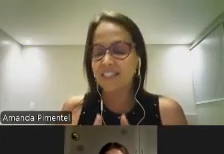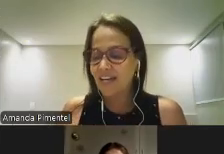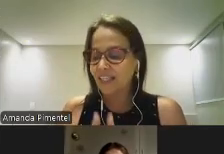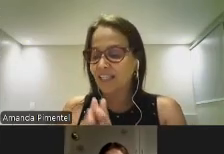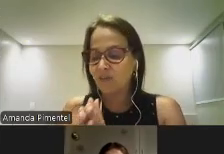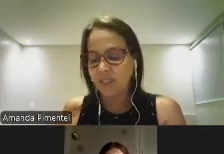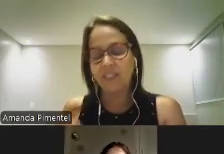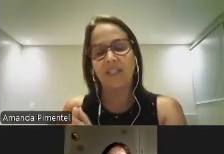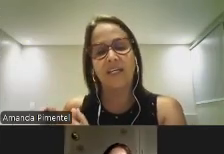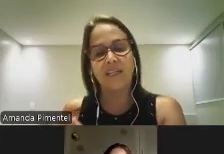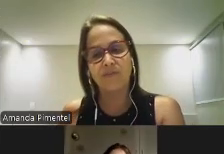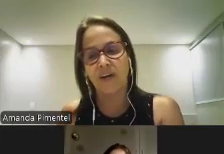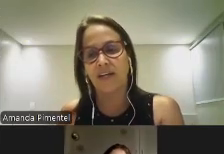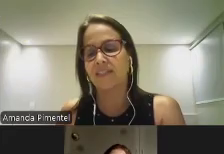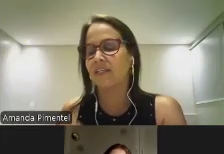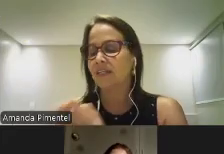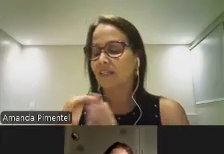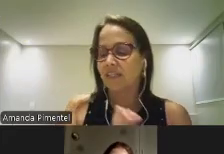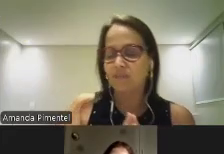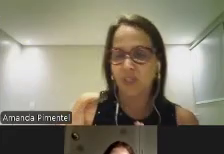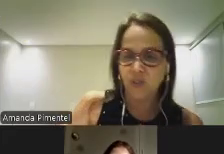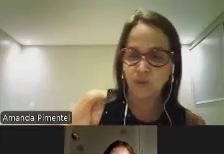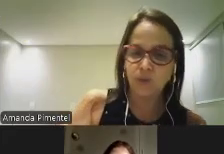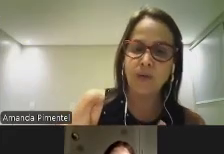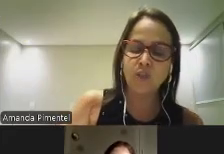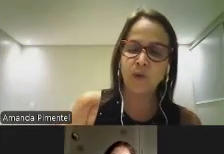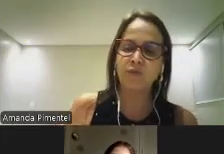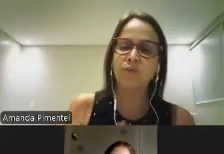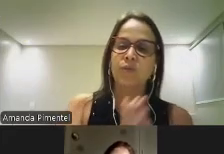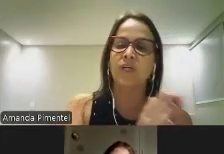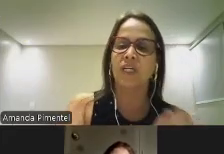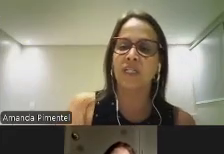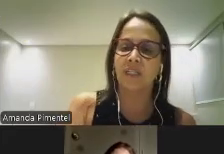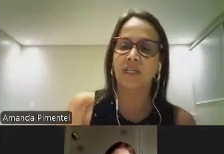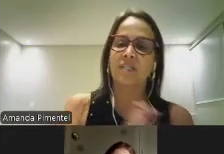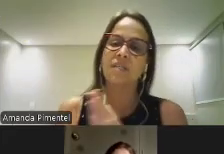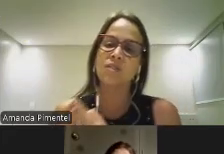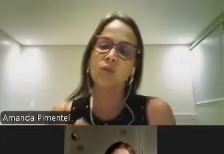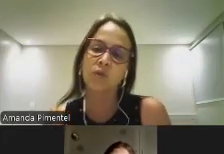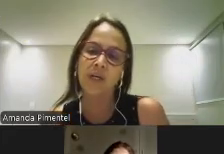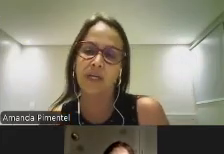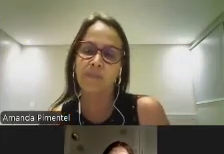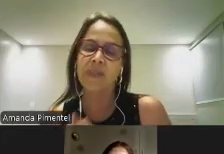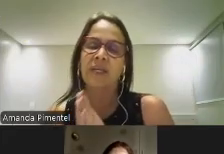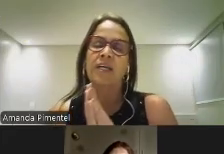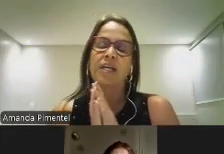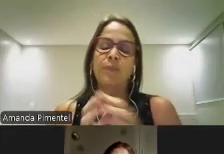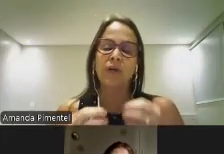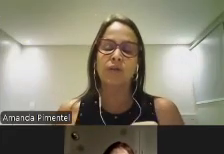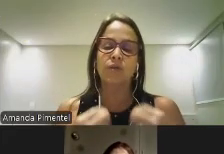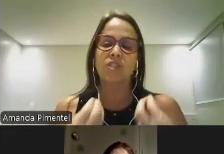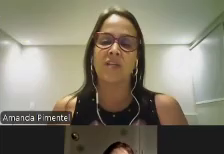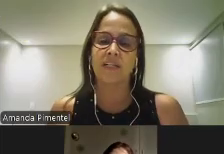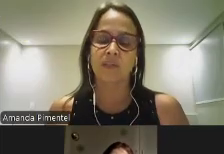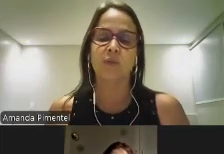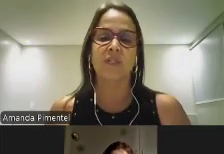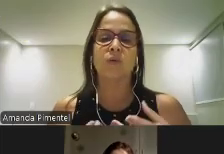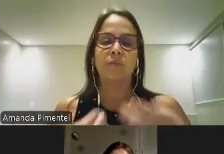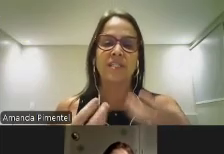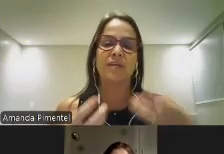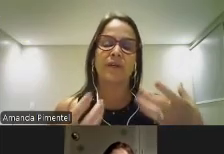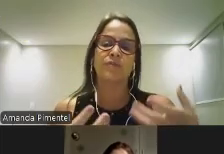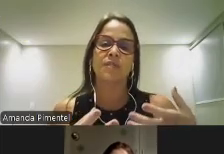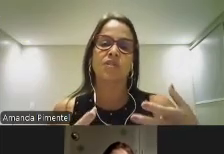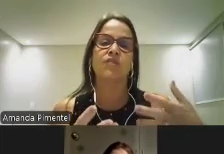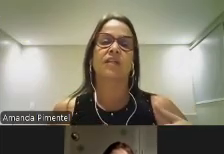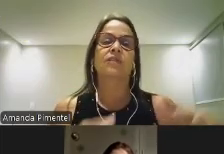intensa, exatamente nessa fase de sono mais profundo, N3 e sono REM. E por que eu estou destacando isso?